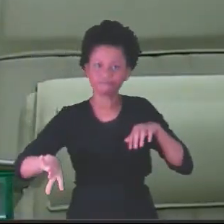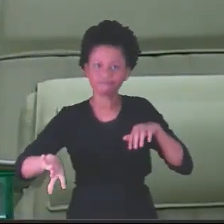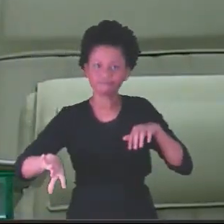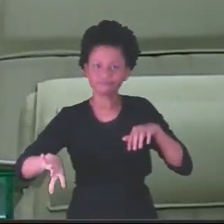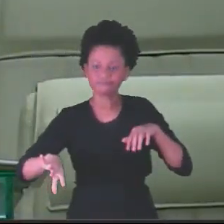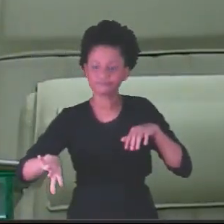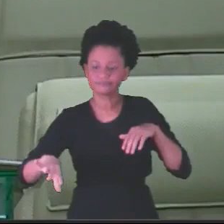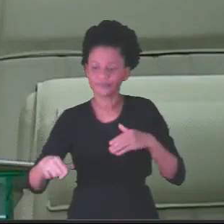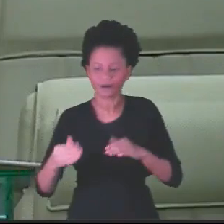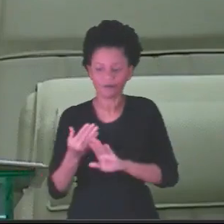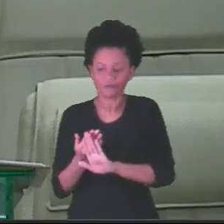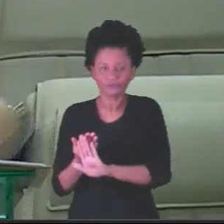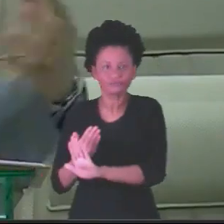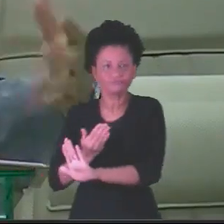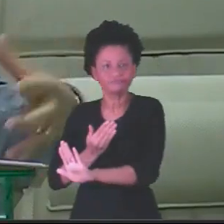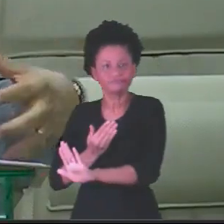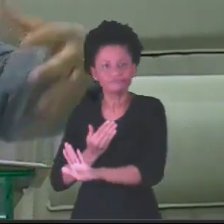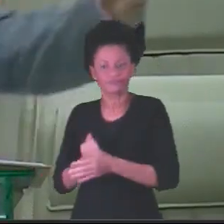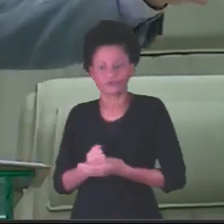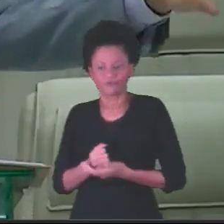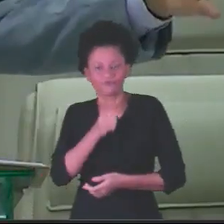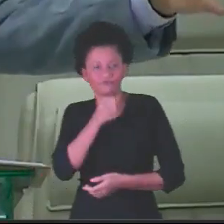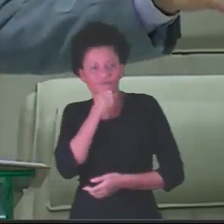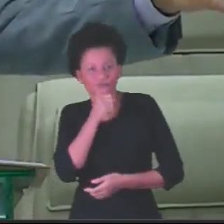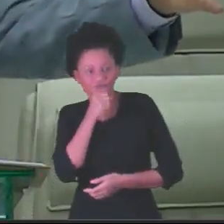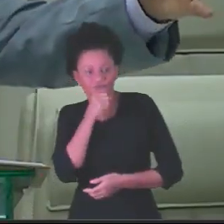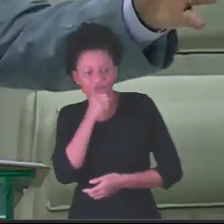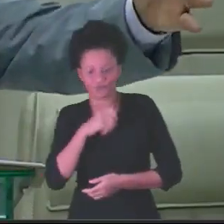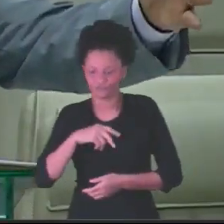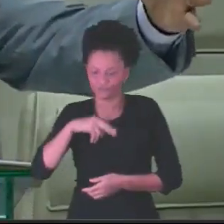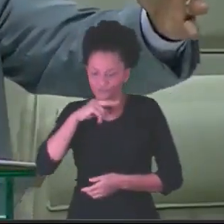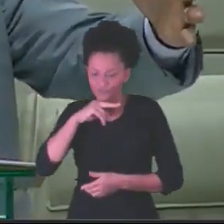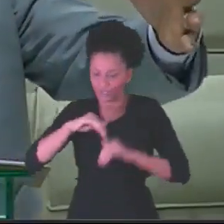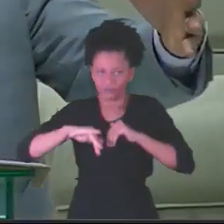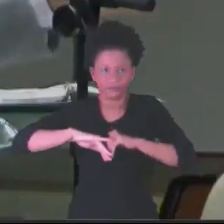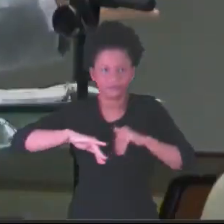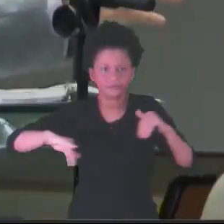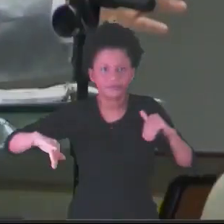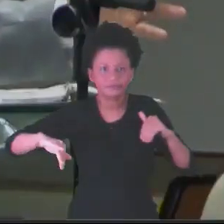e aí e os avós nos netos